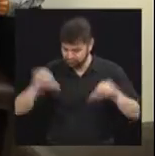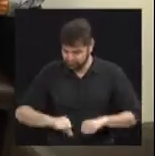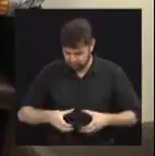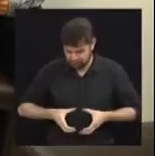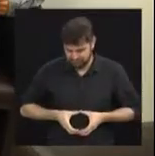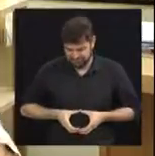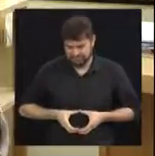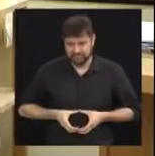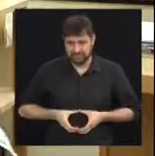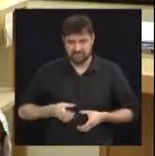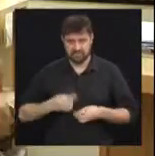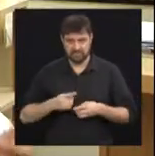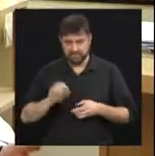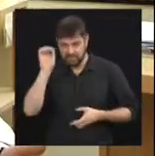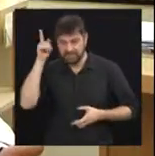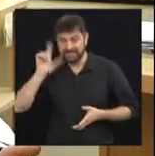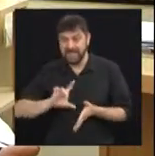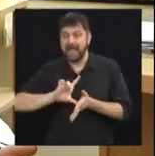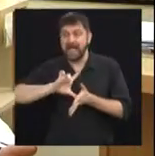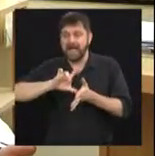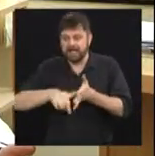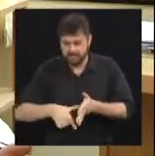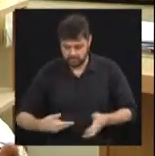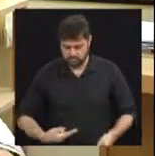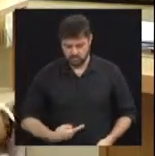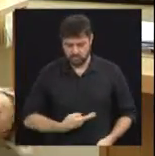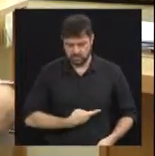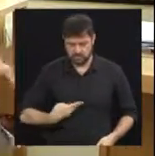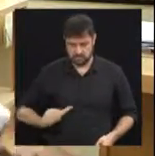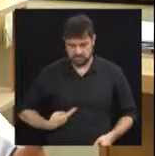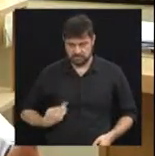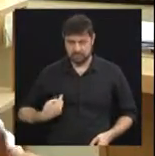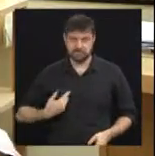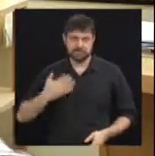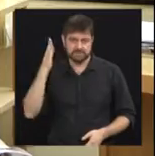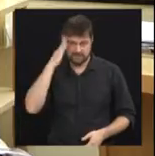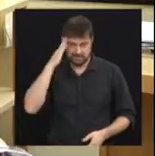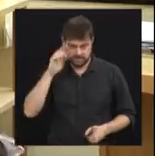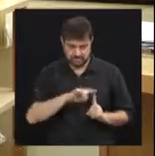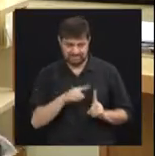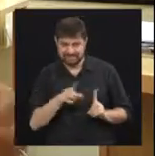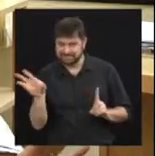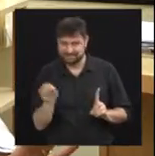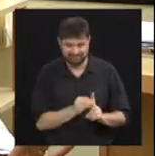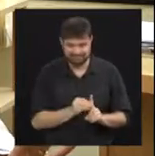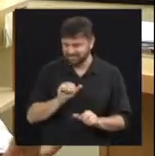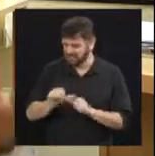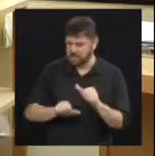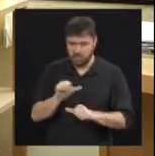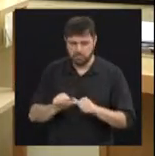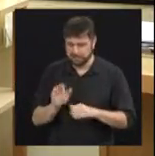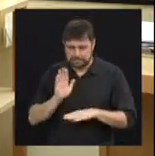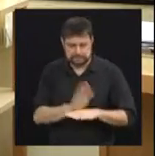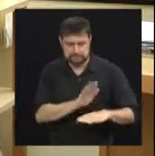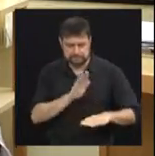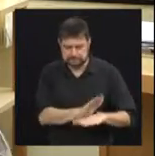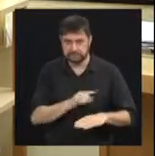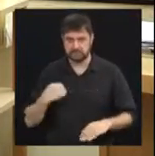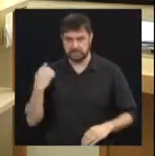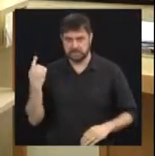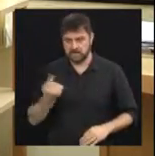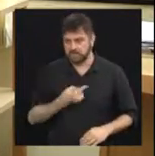o resultado pré e pós-laparoscopia, considerando um tratamento em reprodução humana, não muda. Portanto, nós